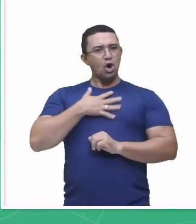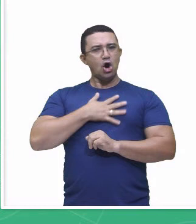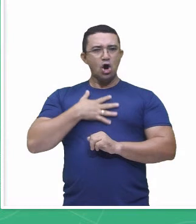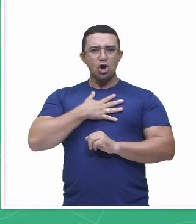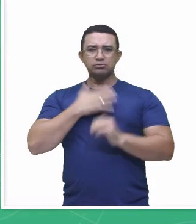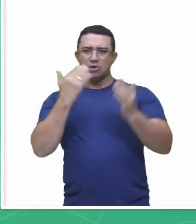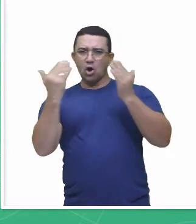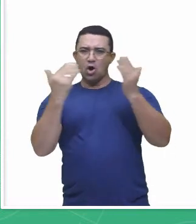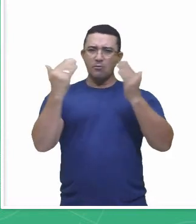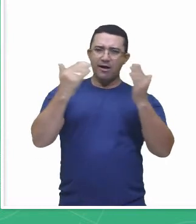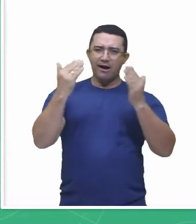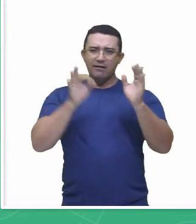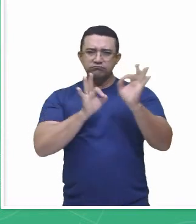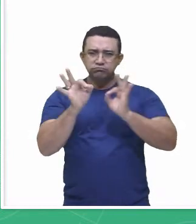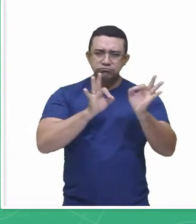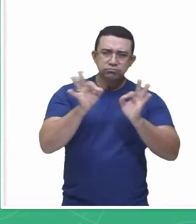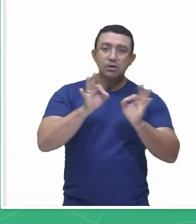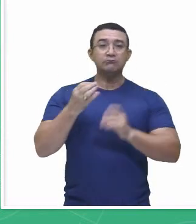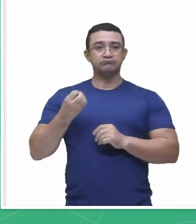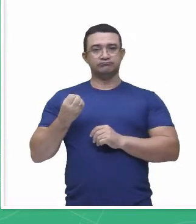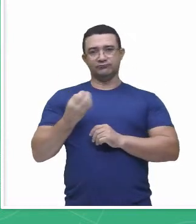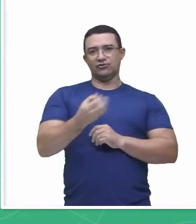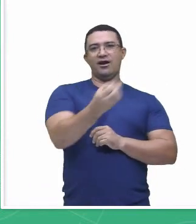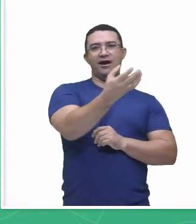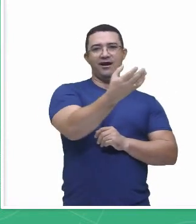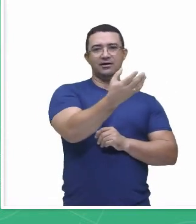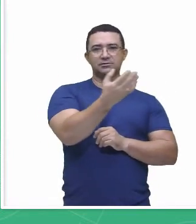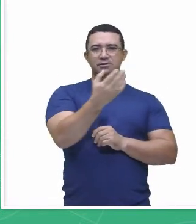o planejamento de uma grande viagem ao